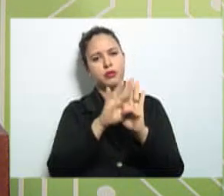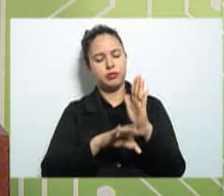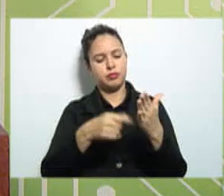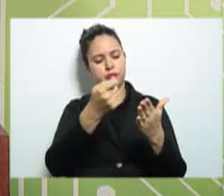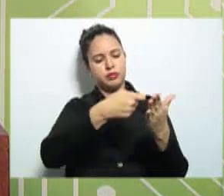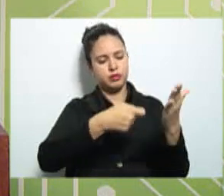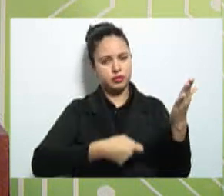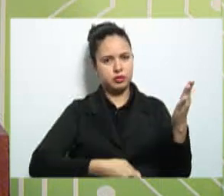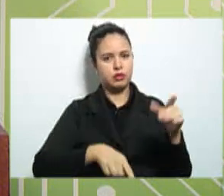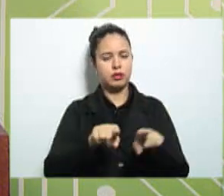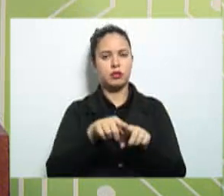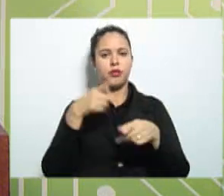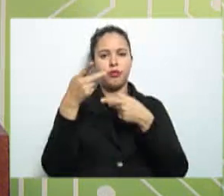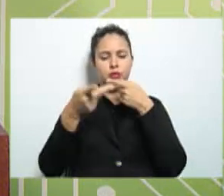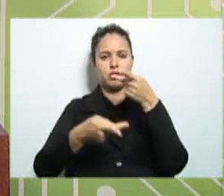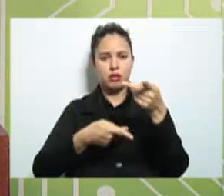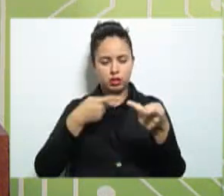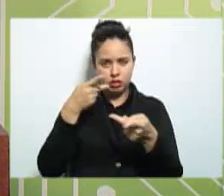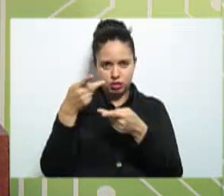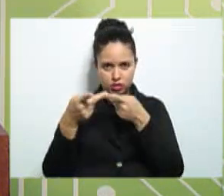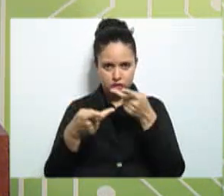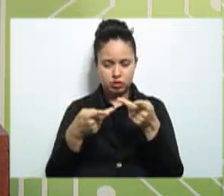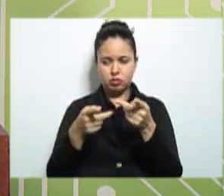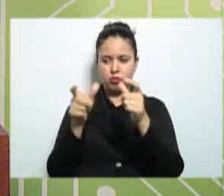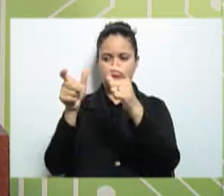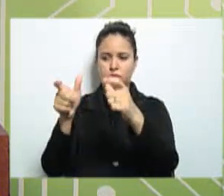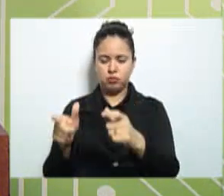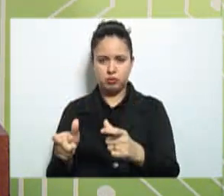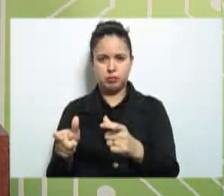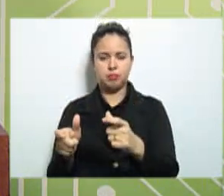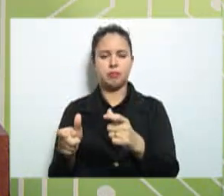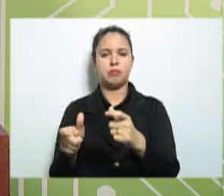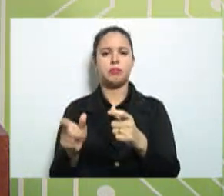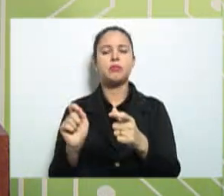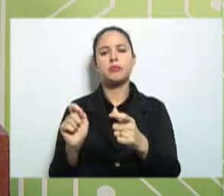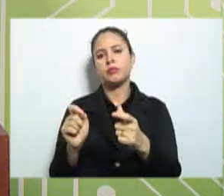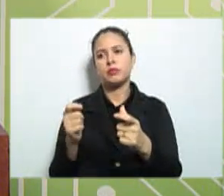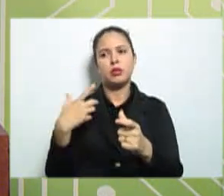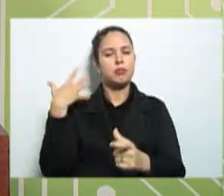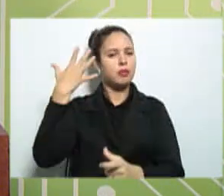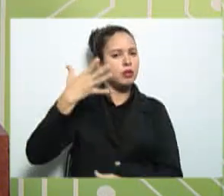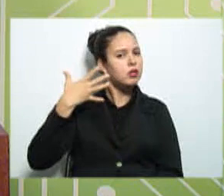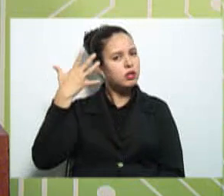de fala que exigem a linguagem formal, como por exemplo, numa